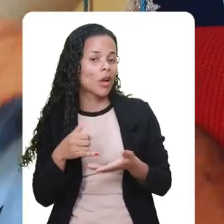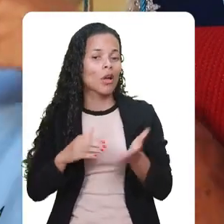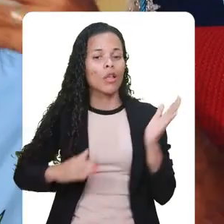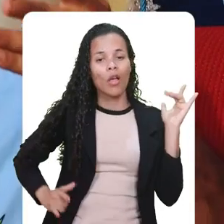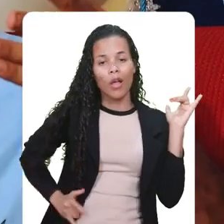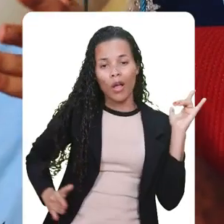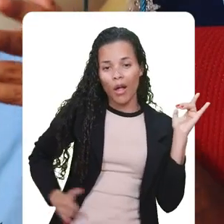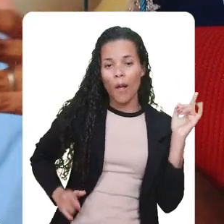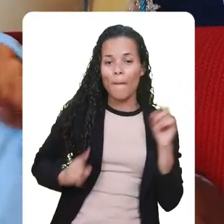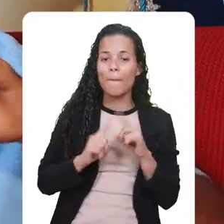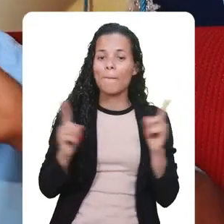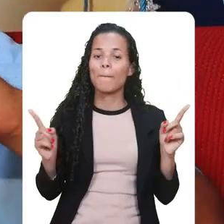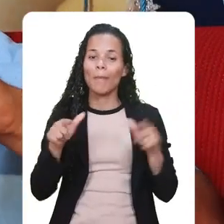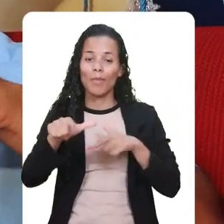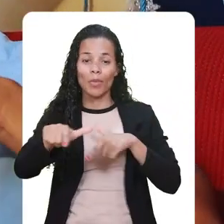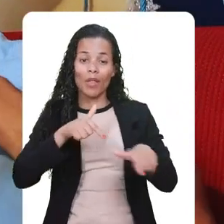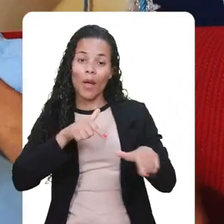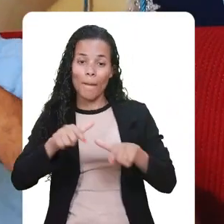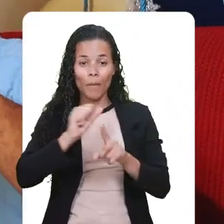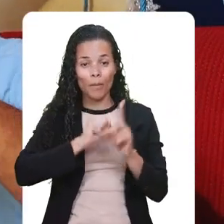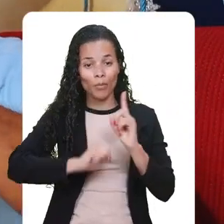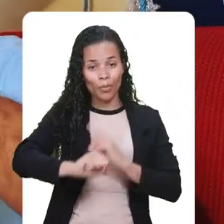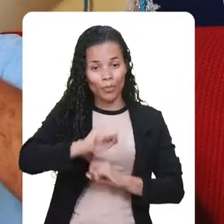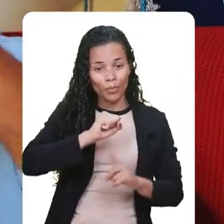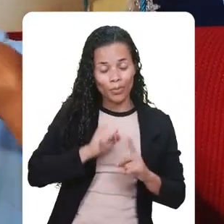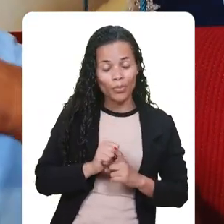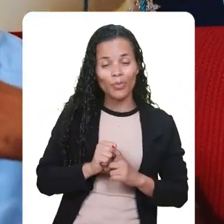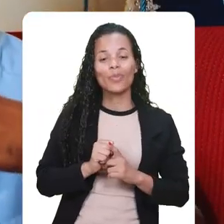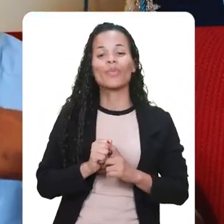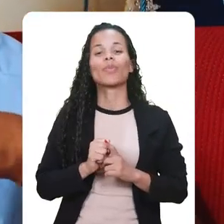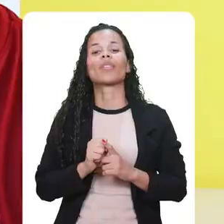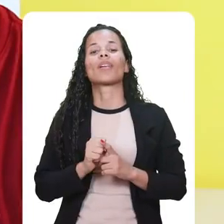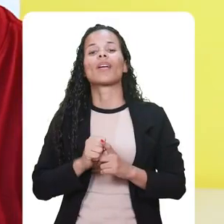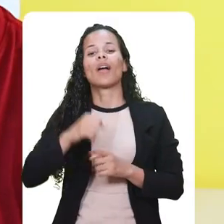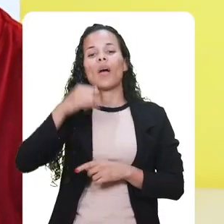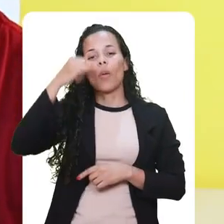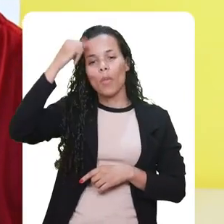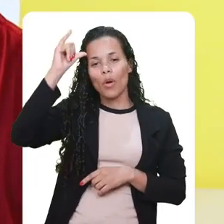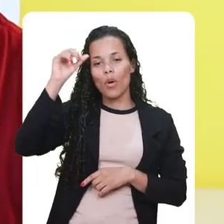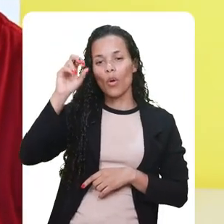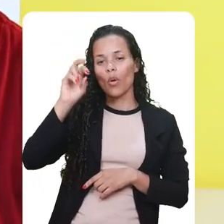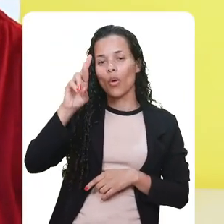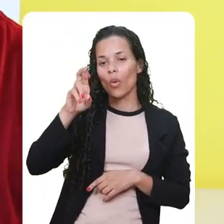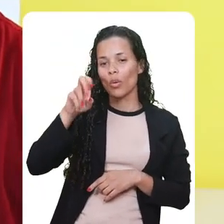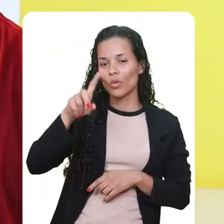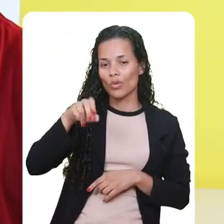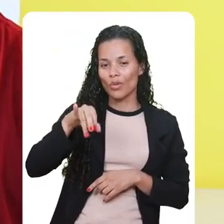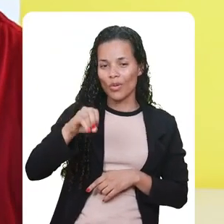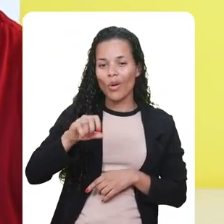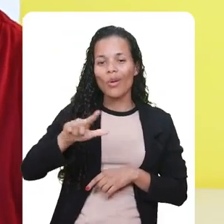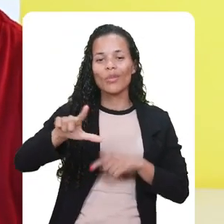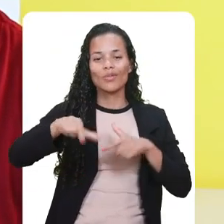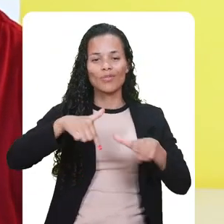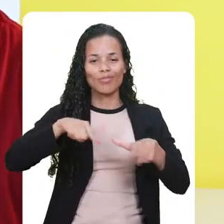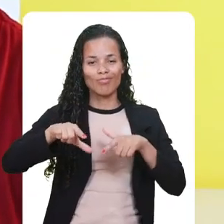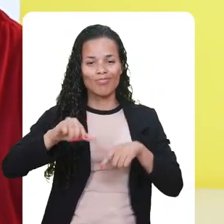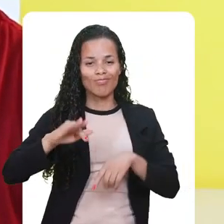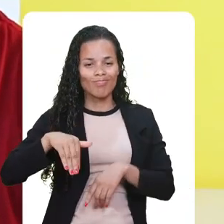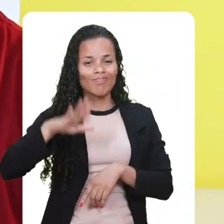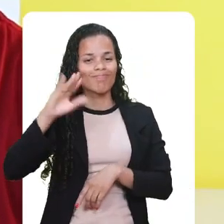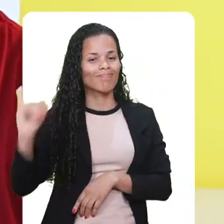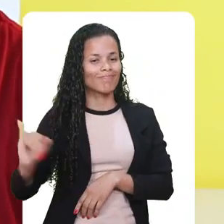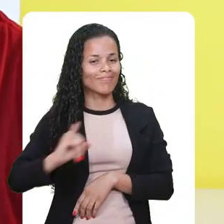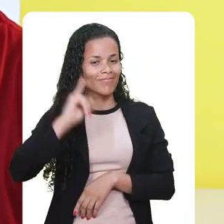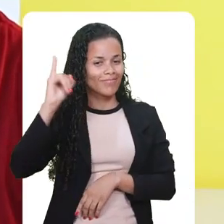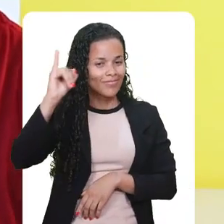no meio da criminalidade. A gente trabalha com eles trabalhos sociais. O boi roxinol tem um trabalho fundamental no